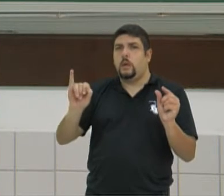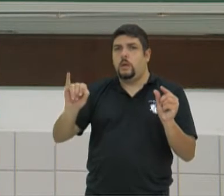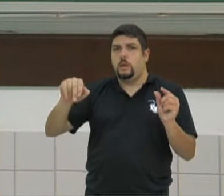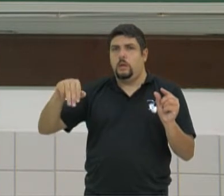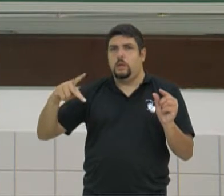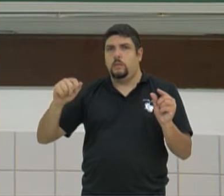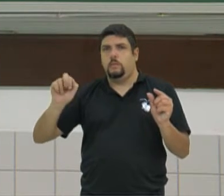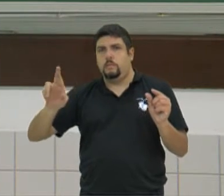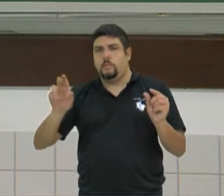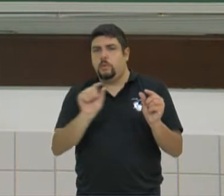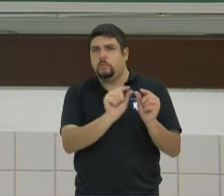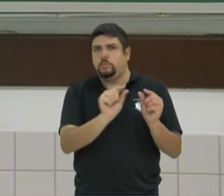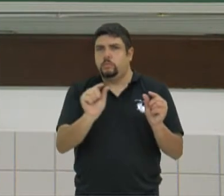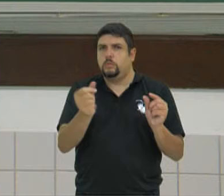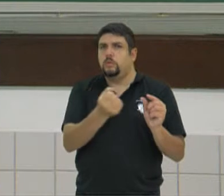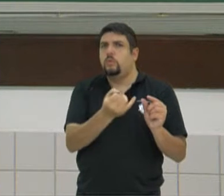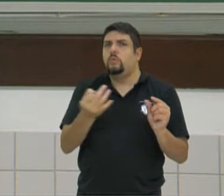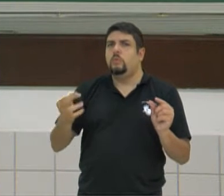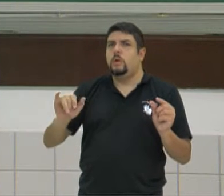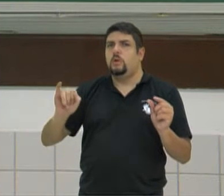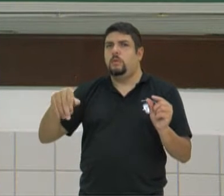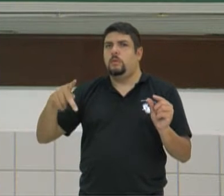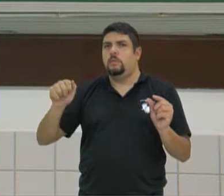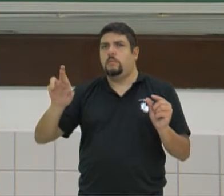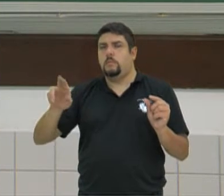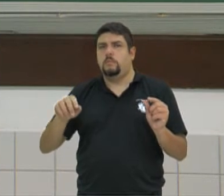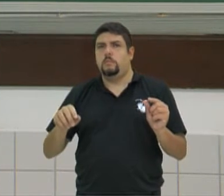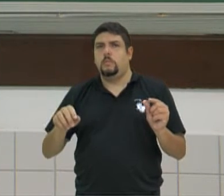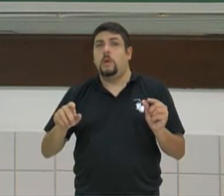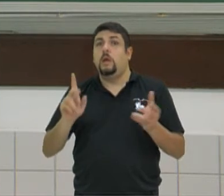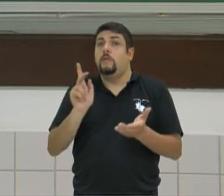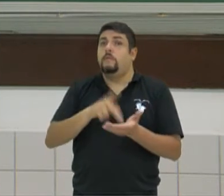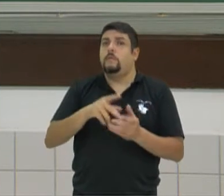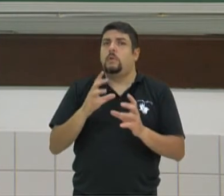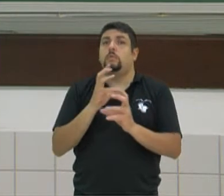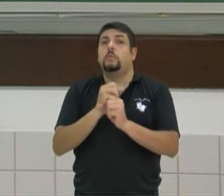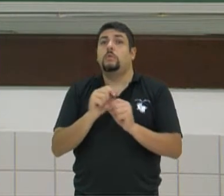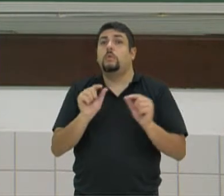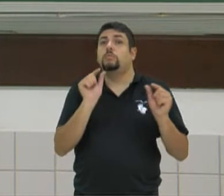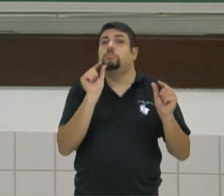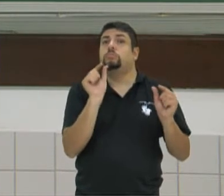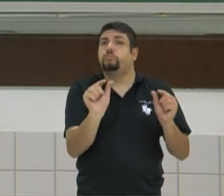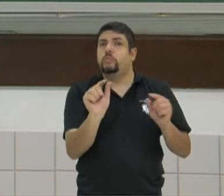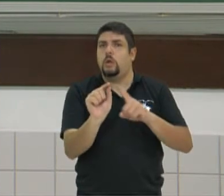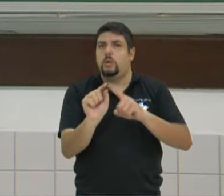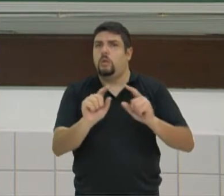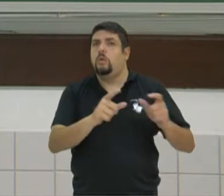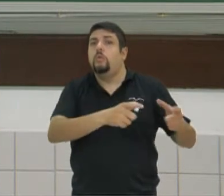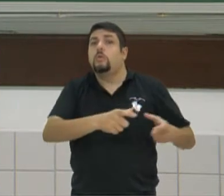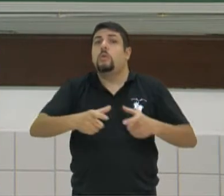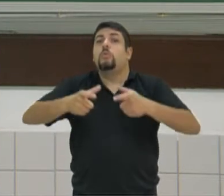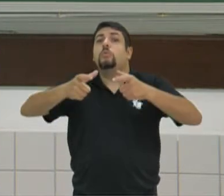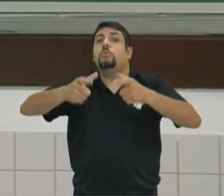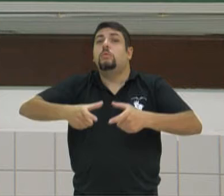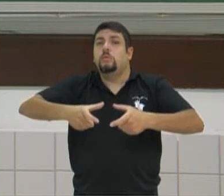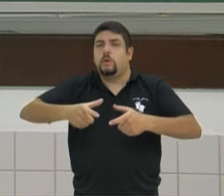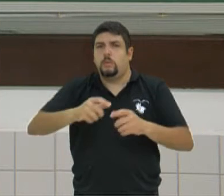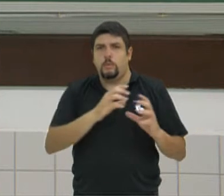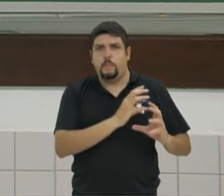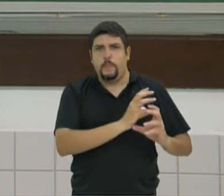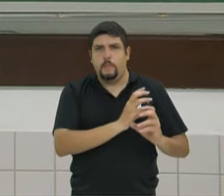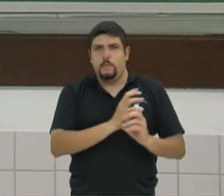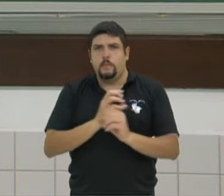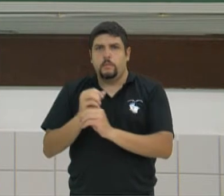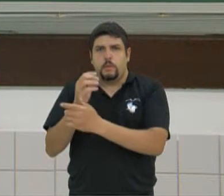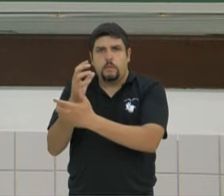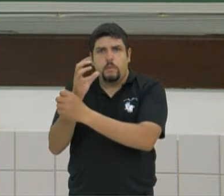tranquilo. Na verdade, a gente não calcula a mediana, a gente calcula a posição da mediana. Tá? Então você tem que ter o rol definido e você vai calcular a posição